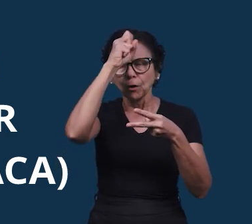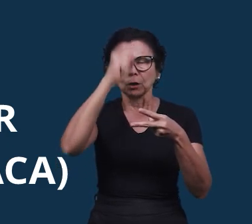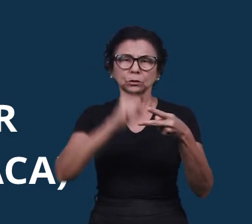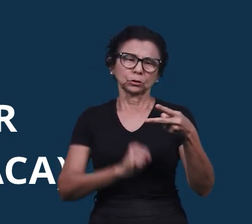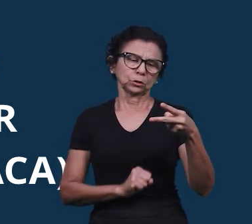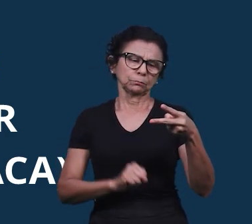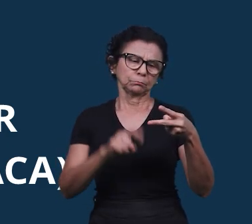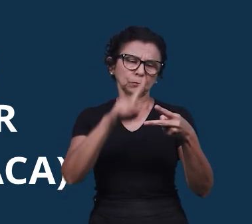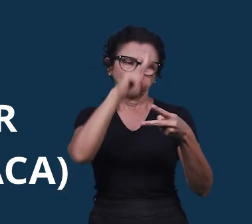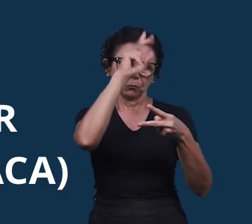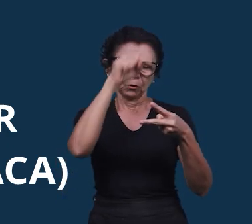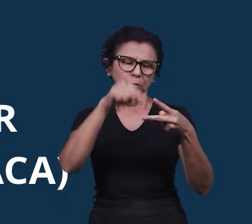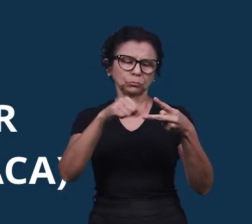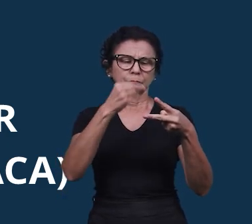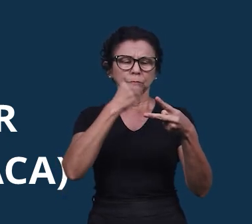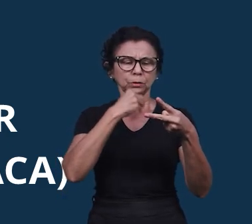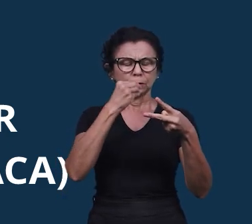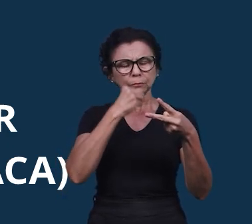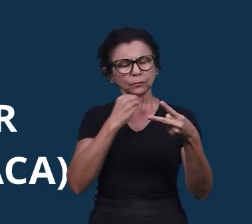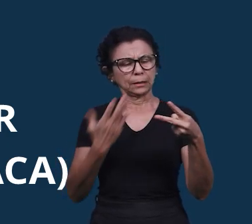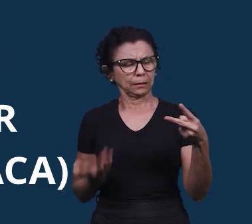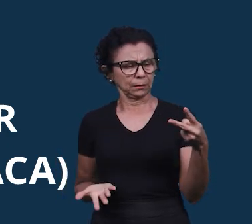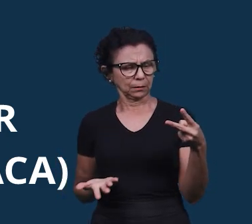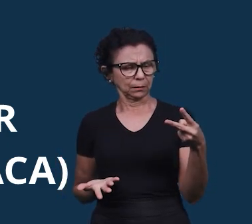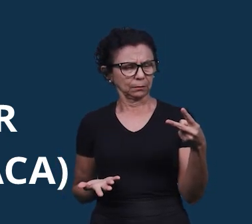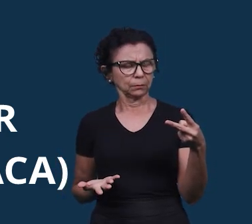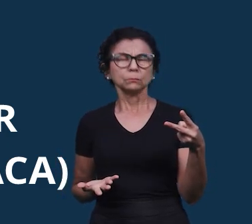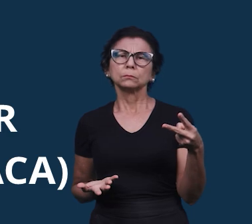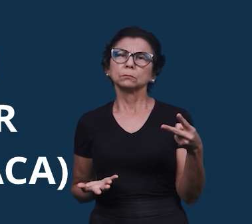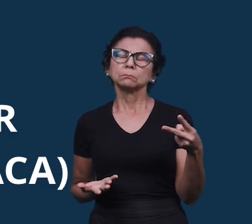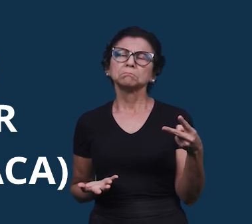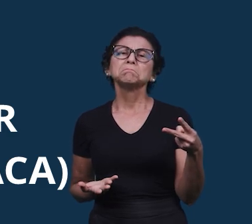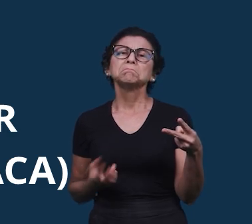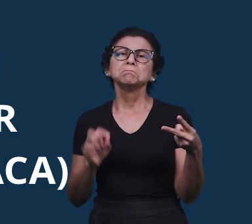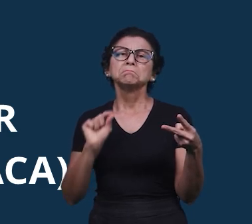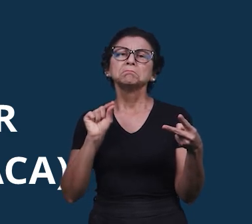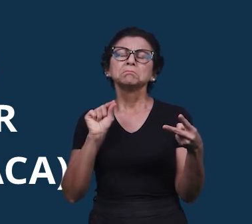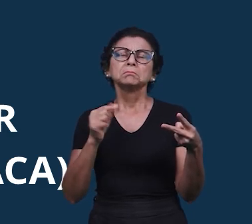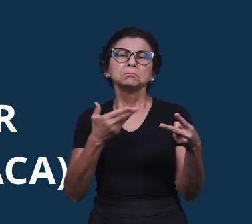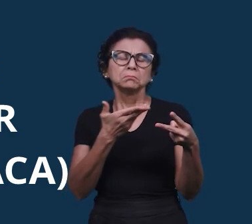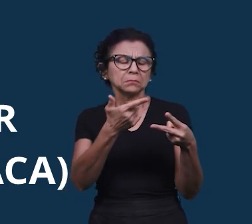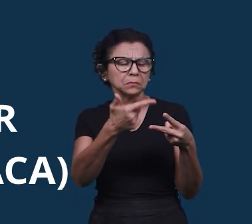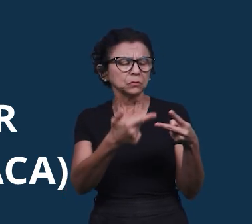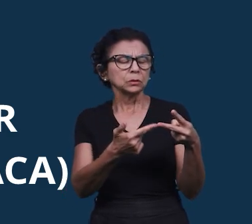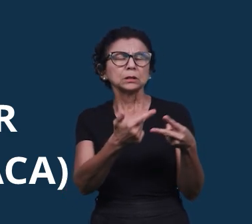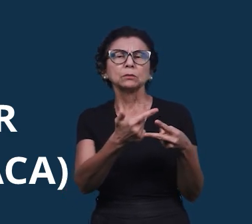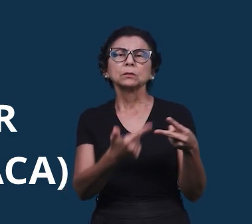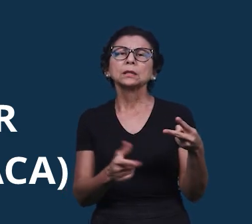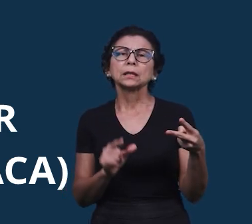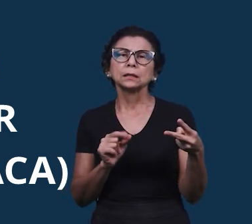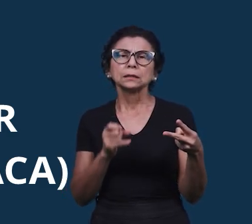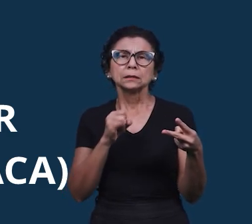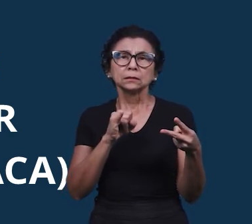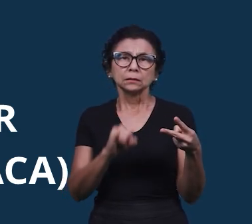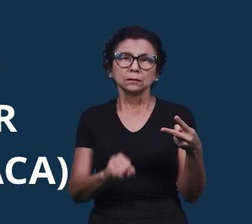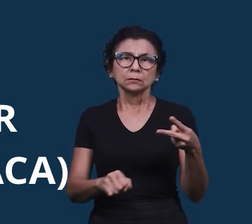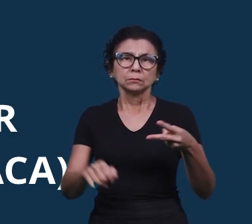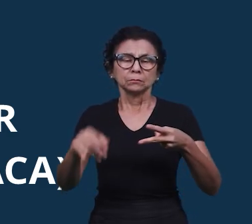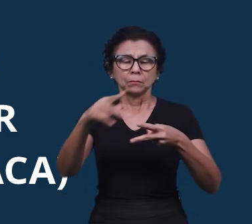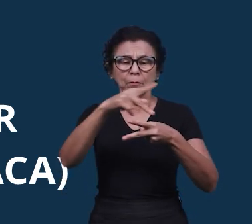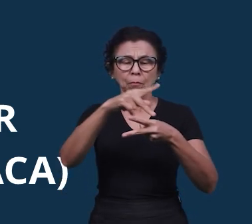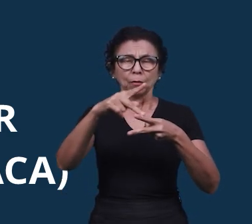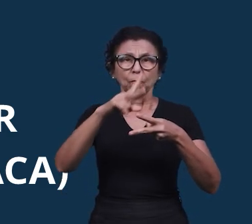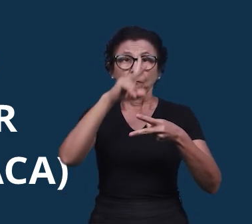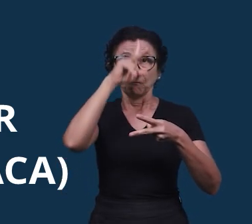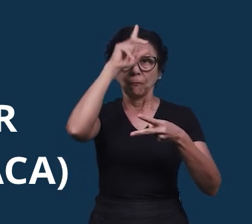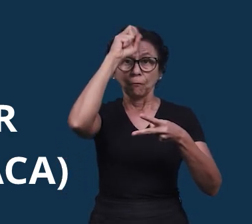mais forte. O que isso quer mostrar para a gente? Quer mostrar, então, que se a parte polar é